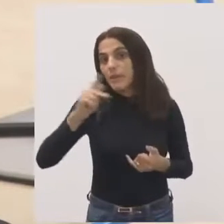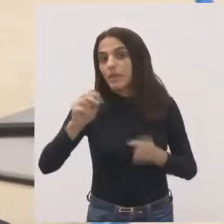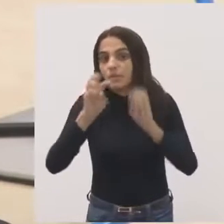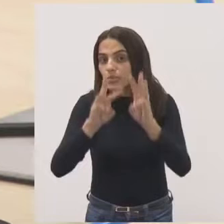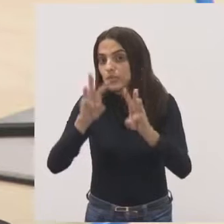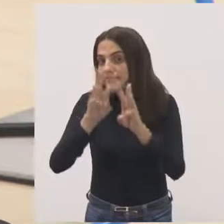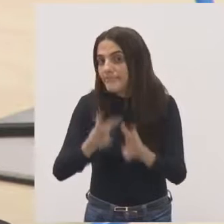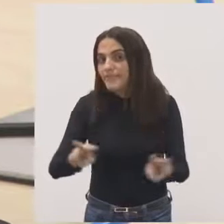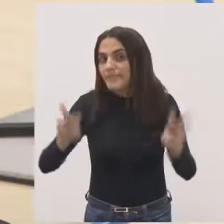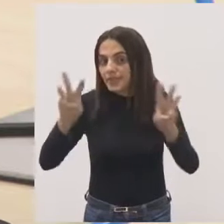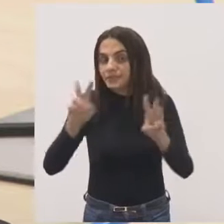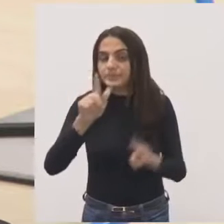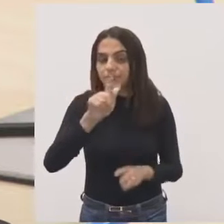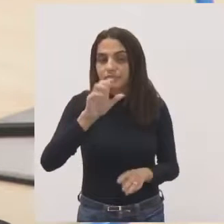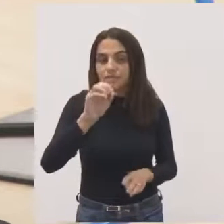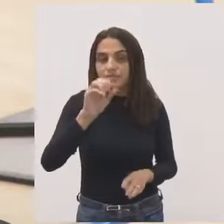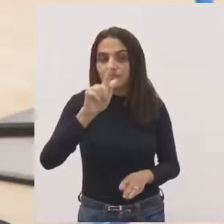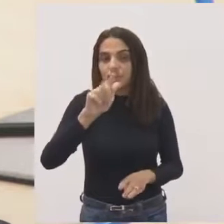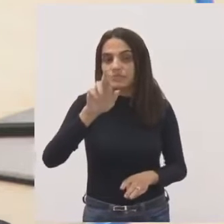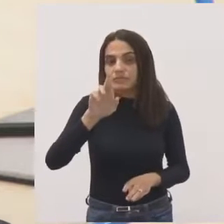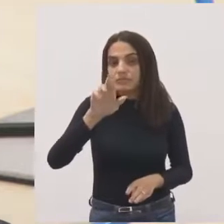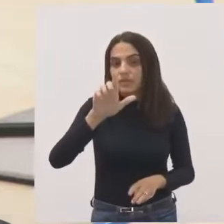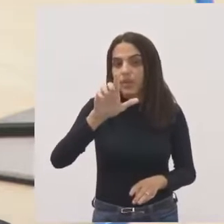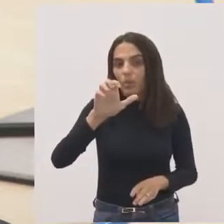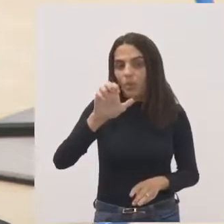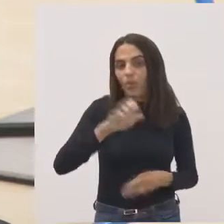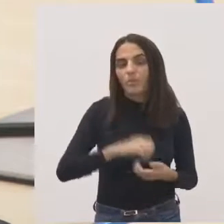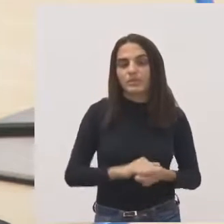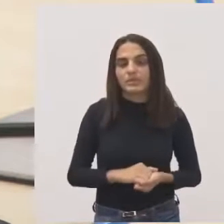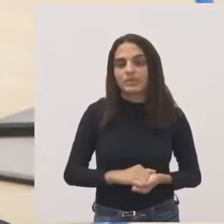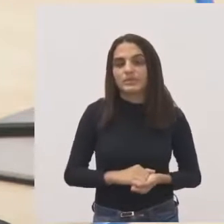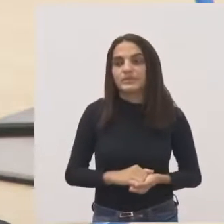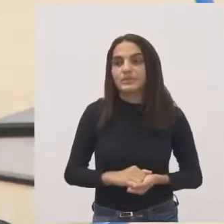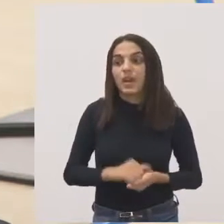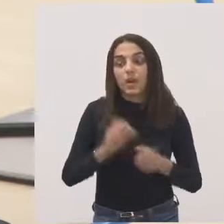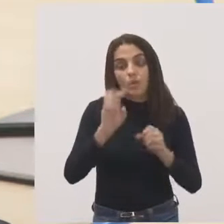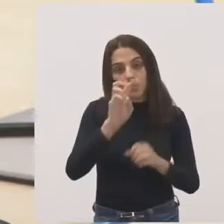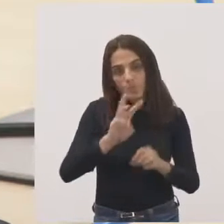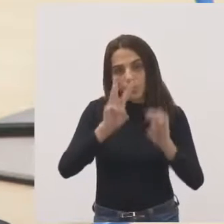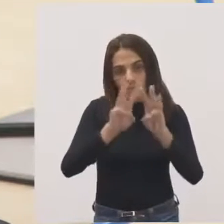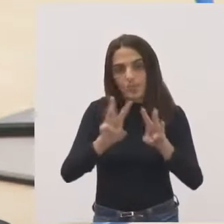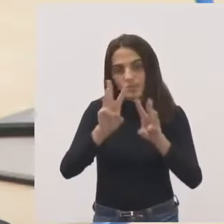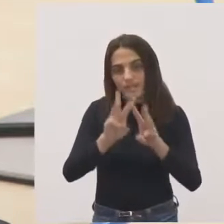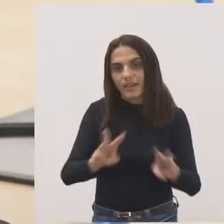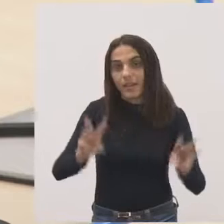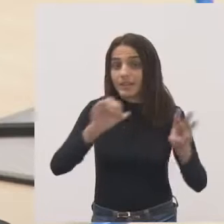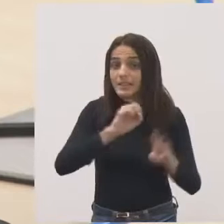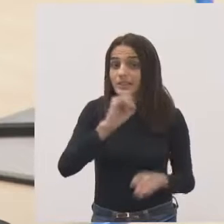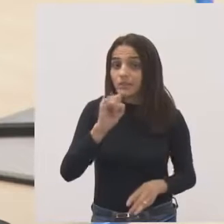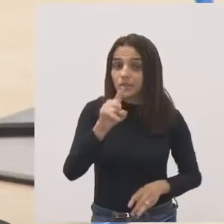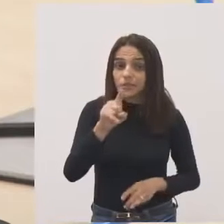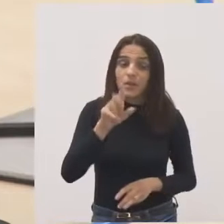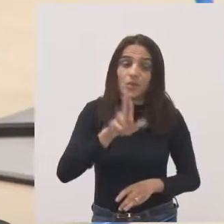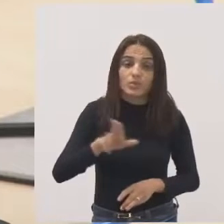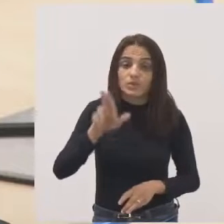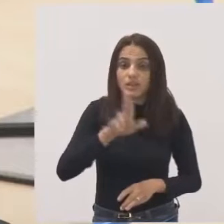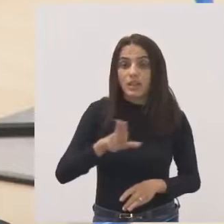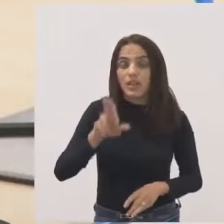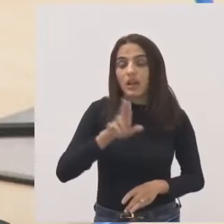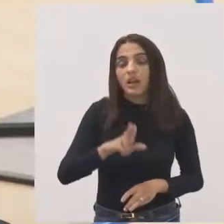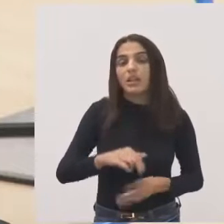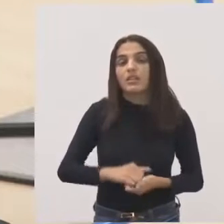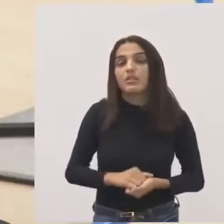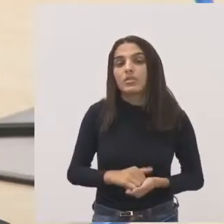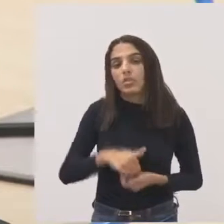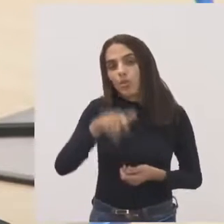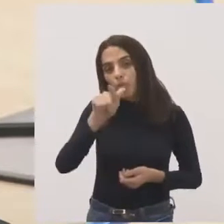nativos, tá? Então do Google, ou se você estiver usando do Google, vá no site do Google. Se você estiver usando da Microsoft, você vai